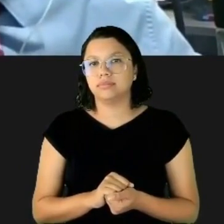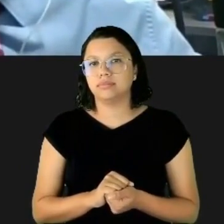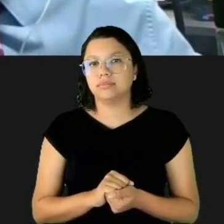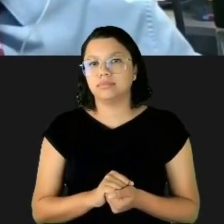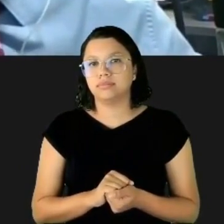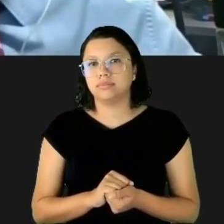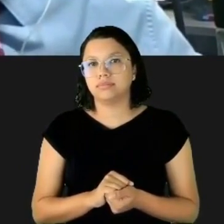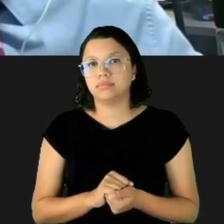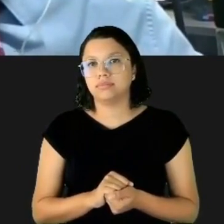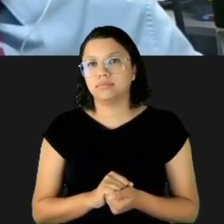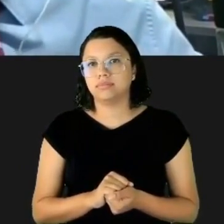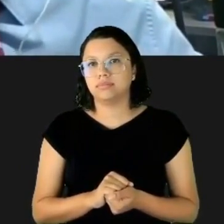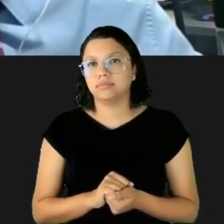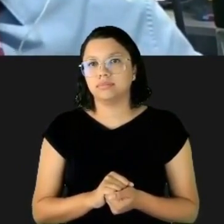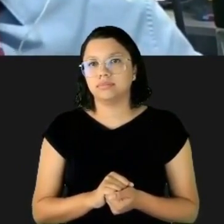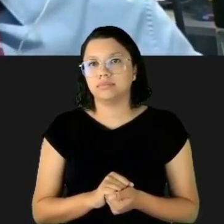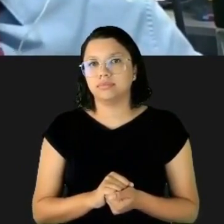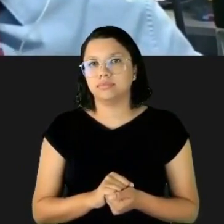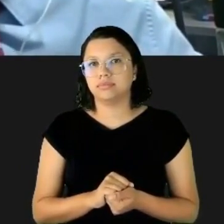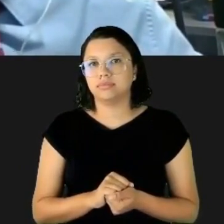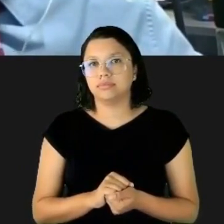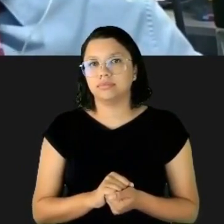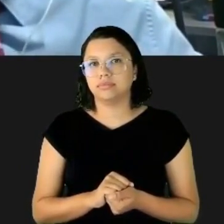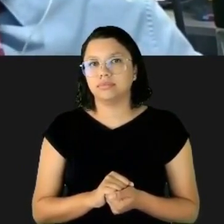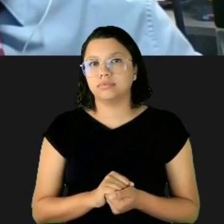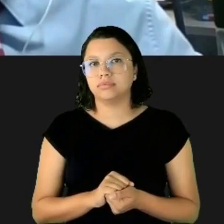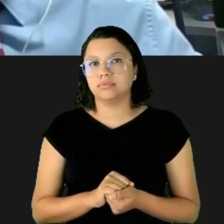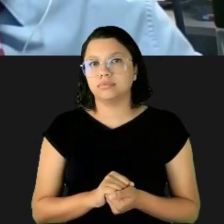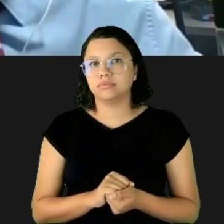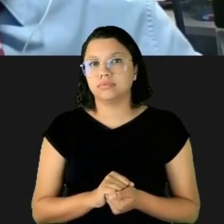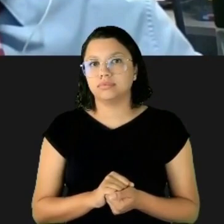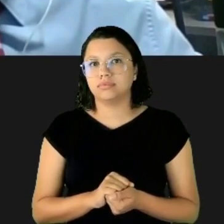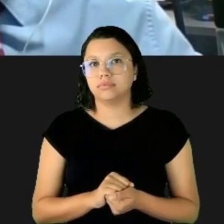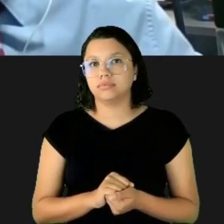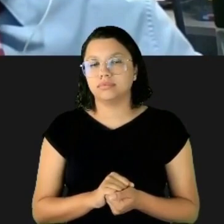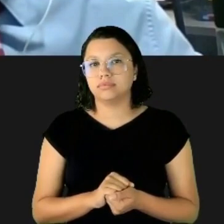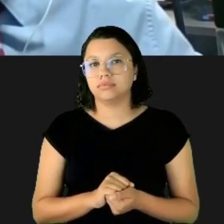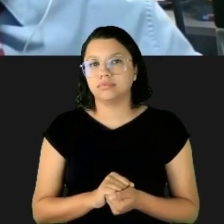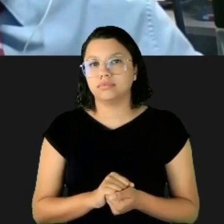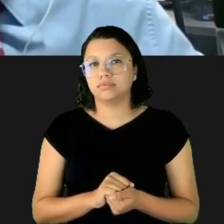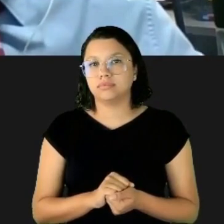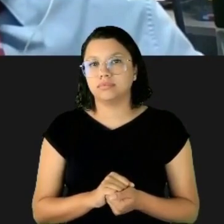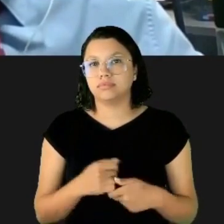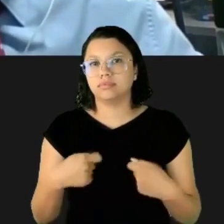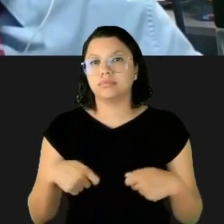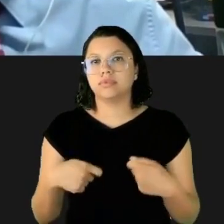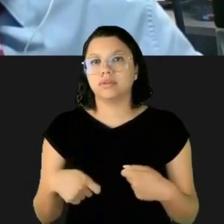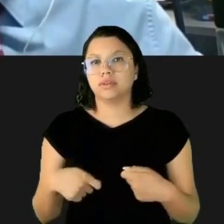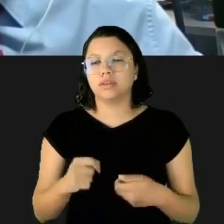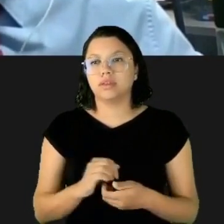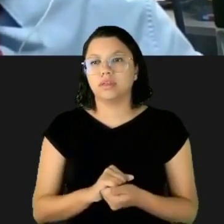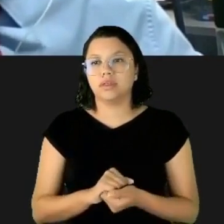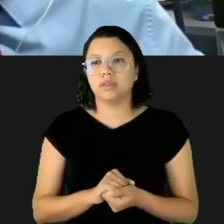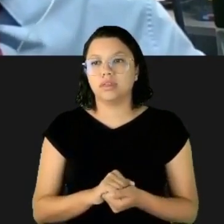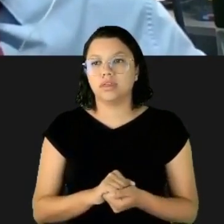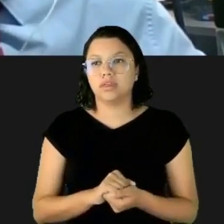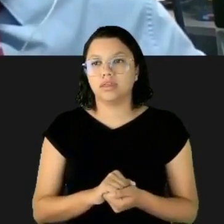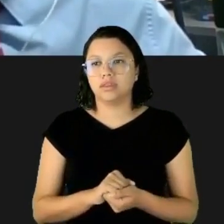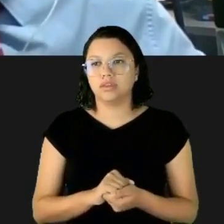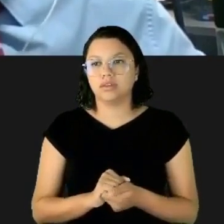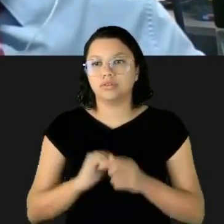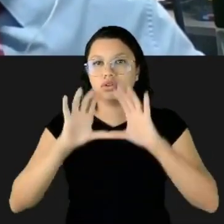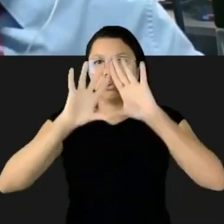preciso estar no